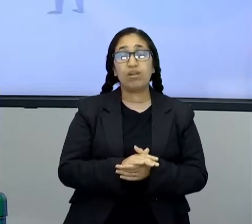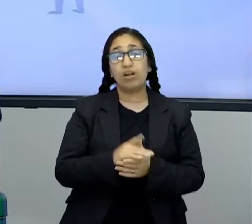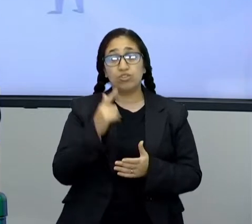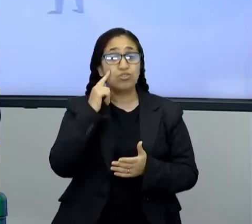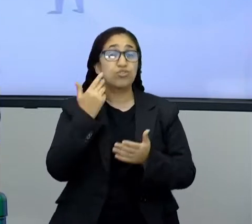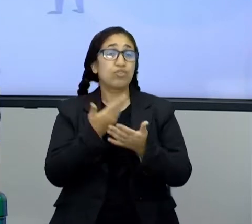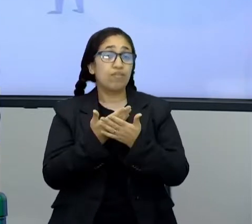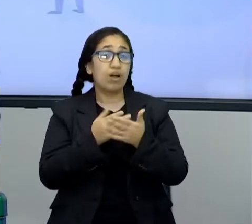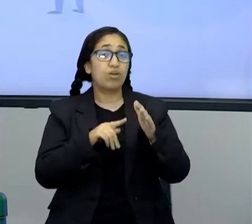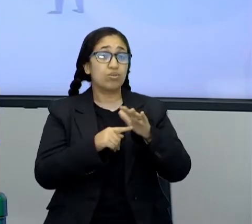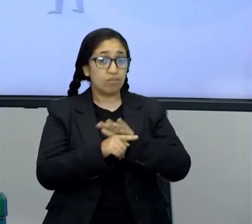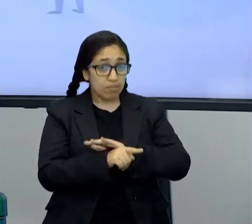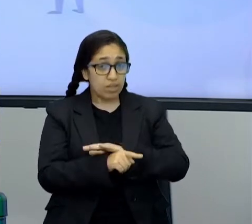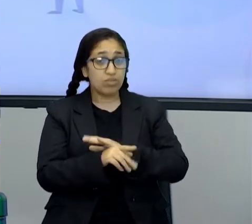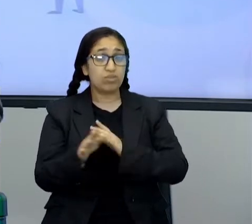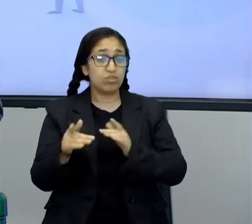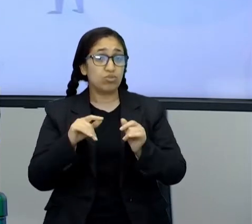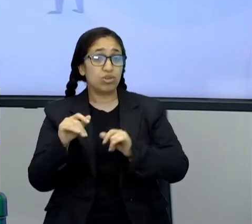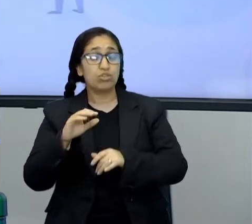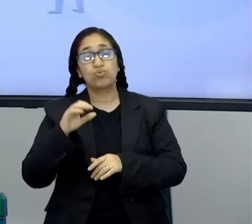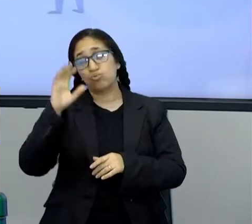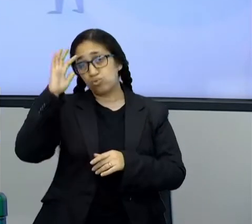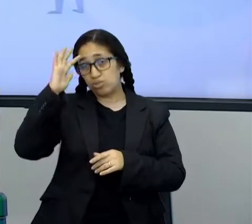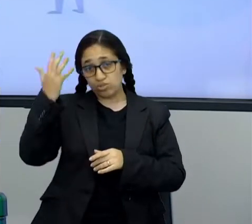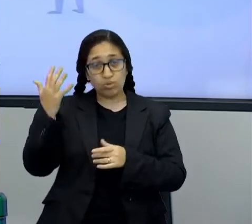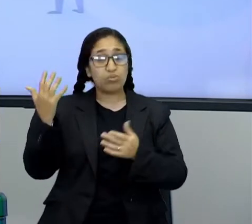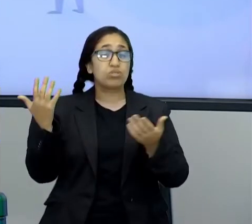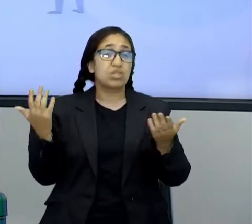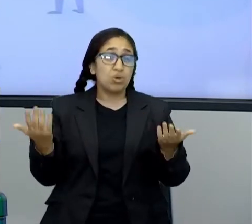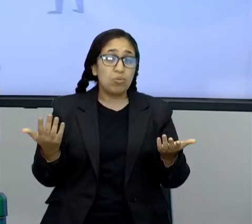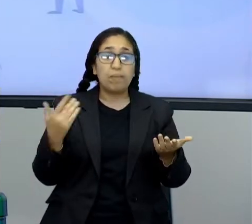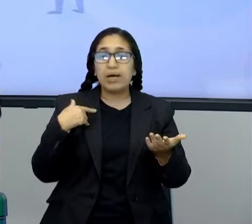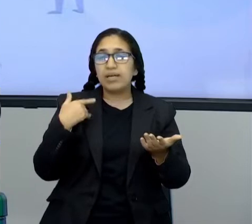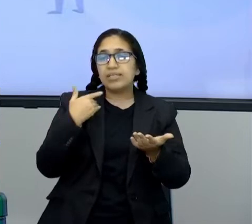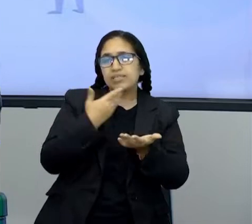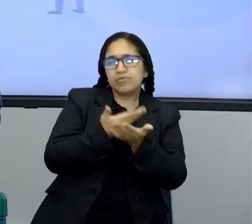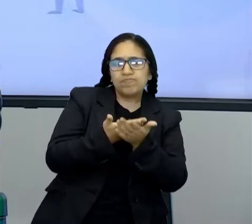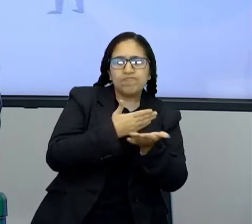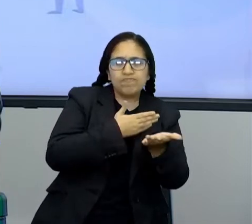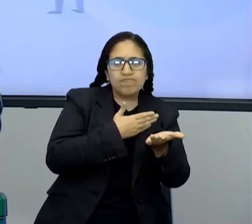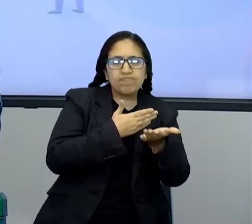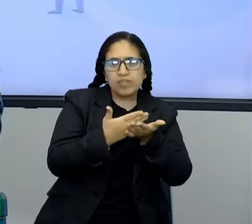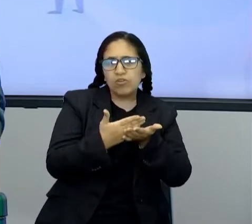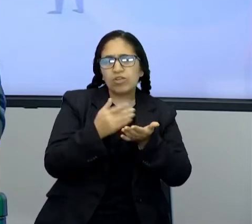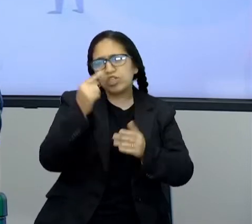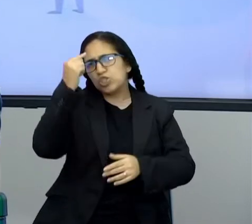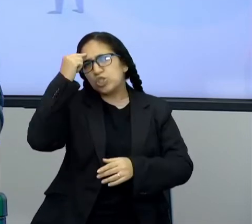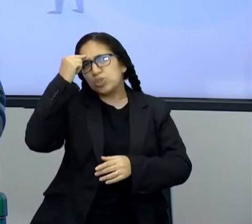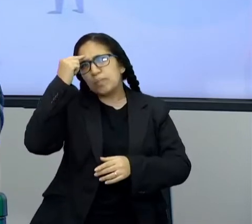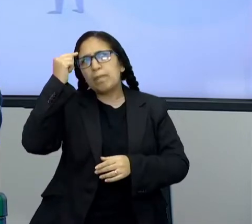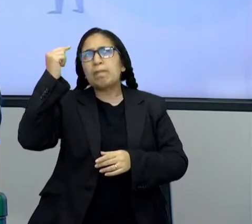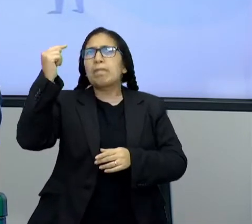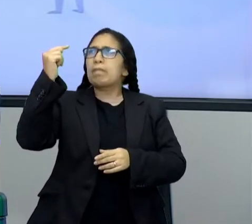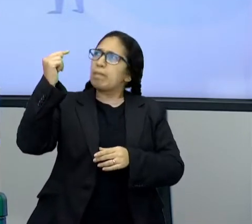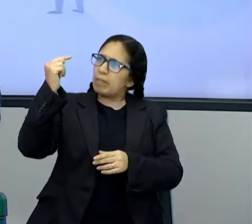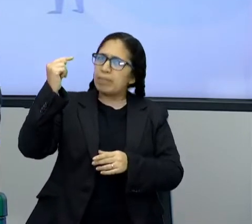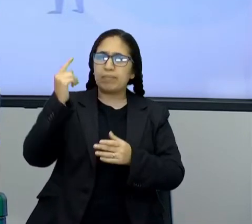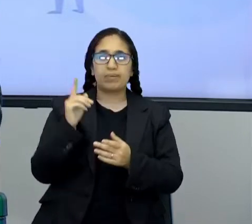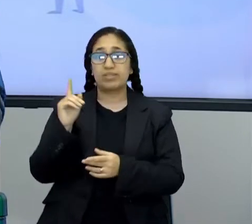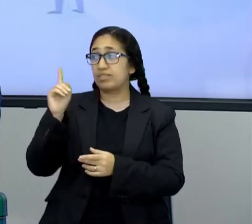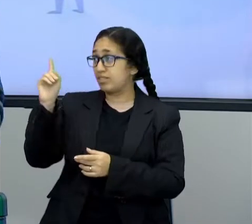mais esse termo aí, jornalismo de soluções, mas sim, e todo início de aula a gente cria hipóteses aí, que está na tela para